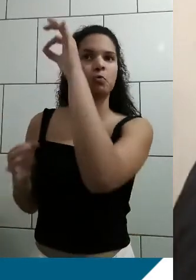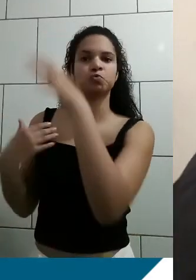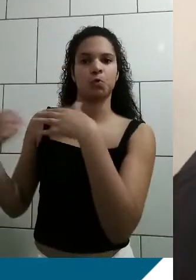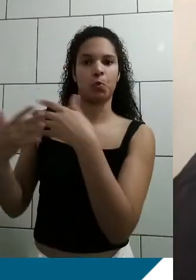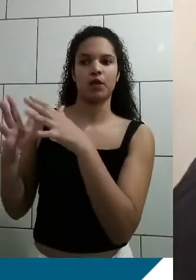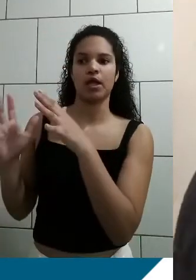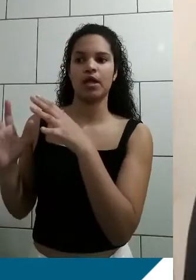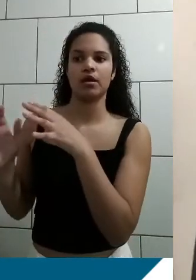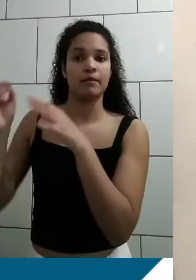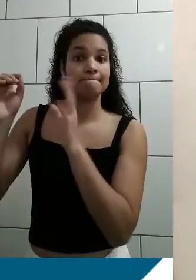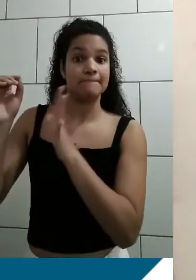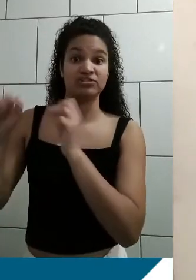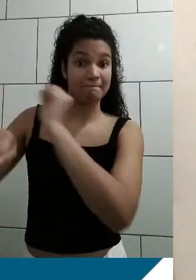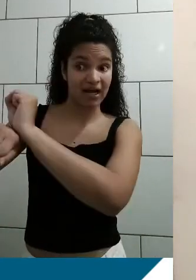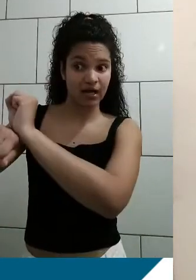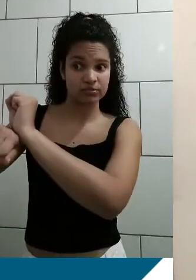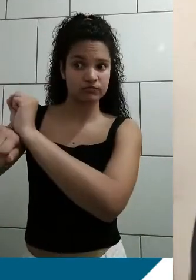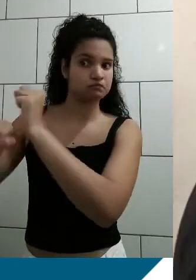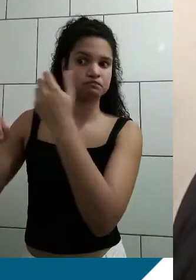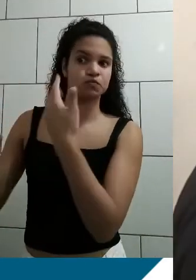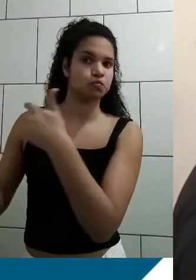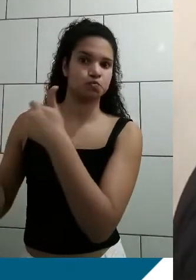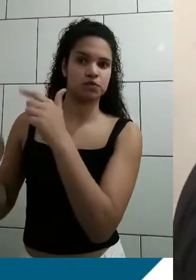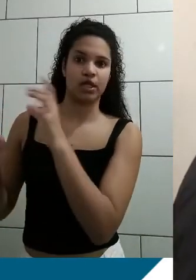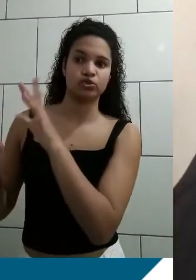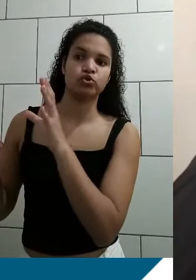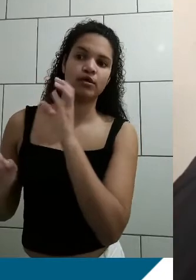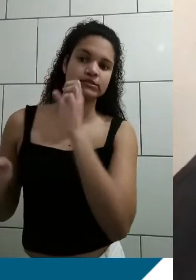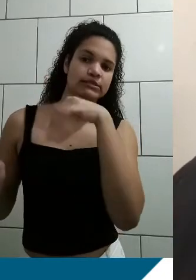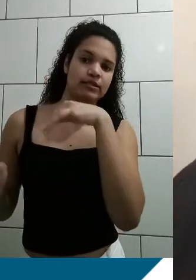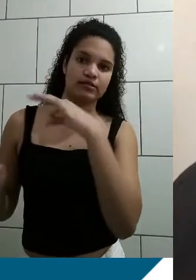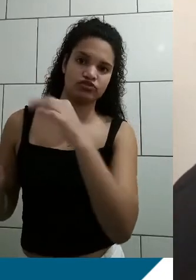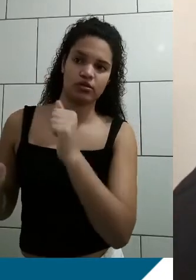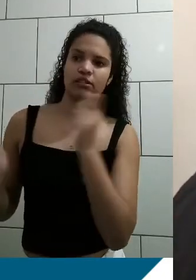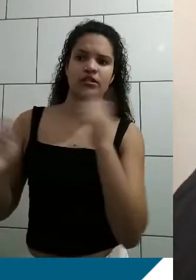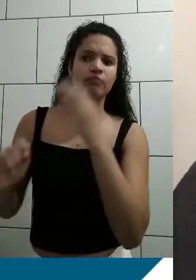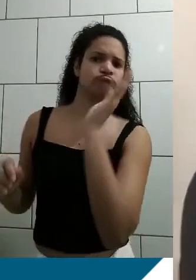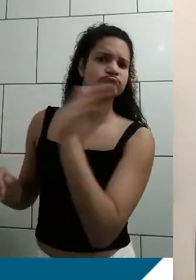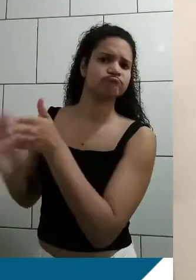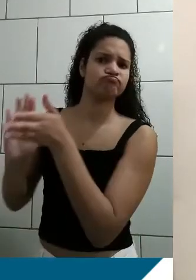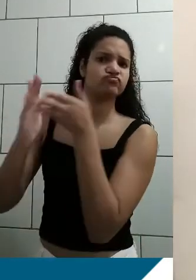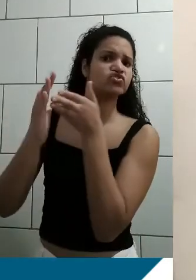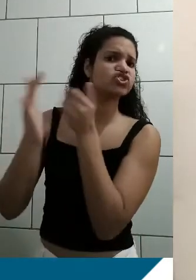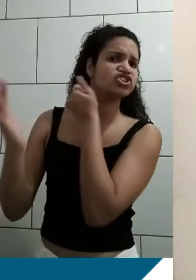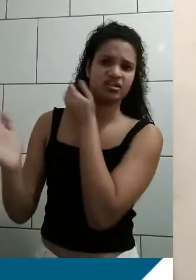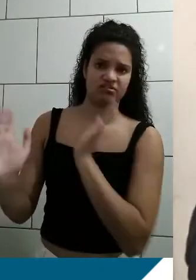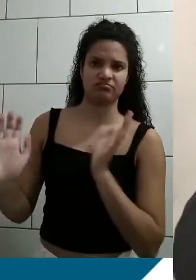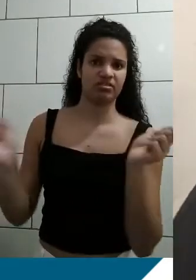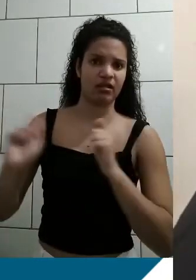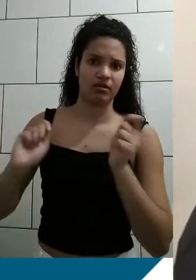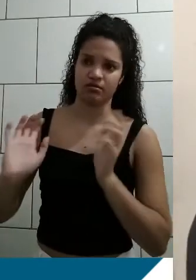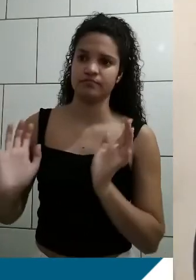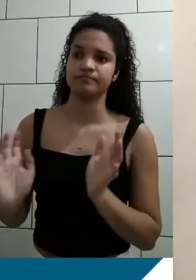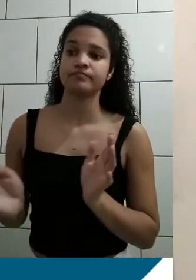posso eliminar isso daqui. Então, a minha energia mecânica antes é somente a energia potencial. Quando eu estou numa altura igual a